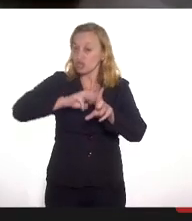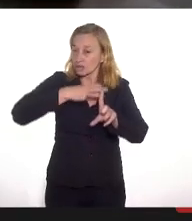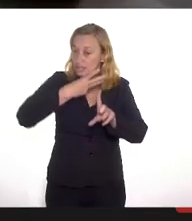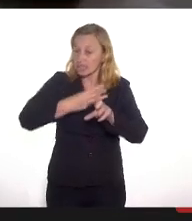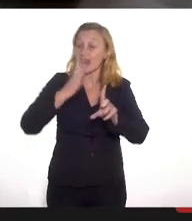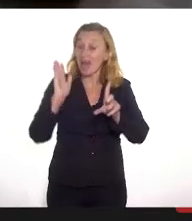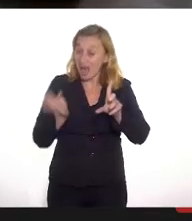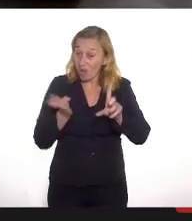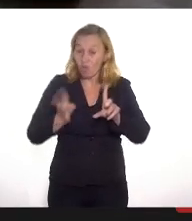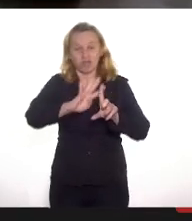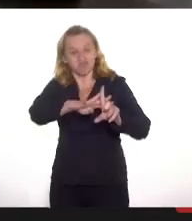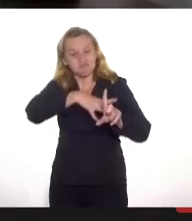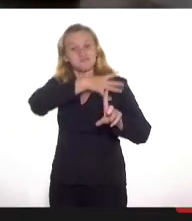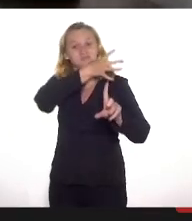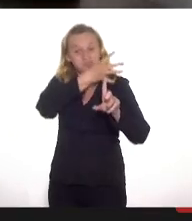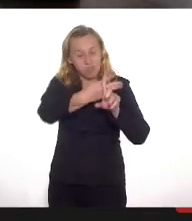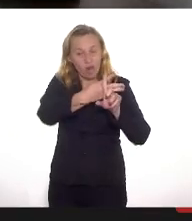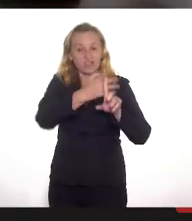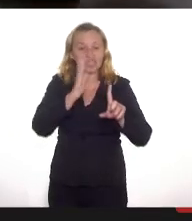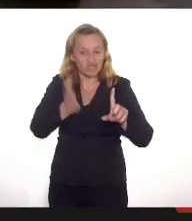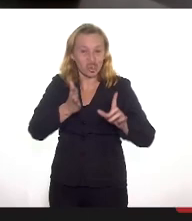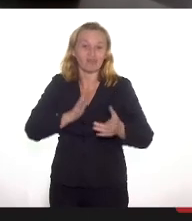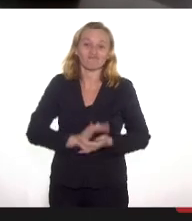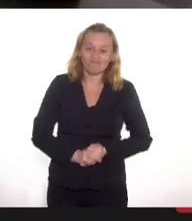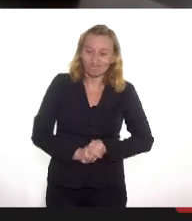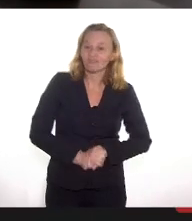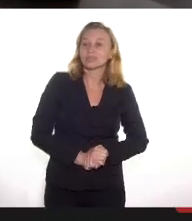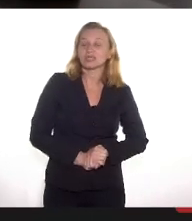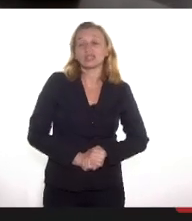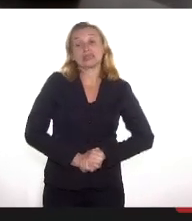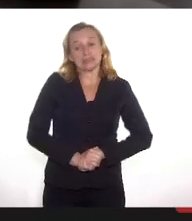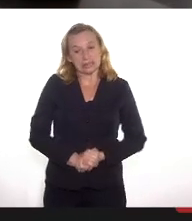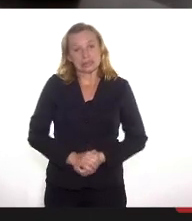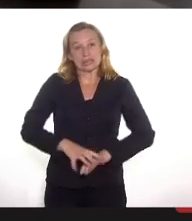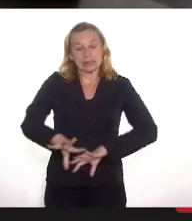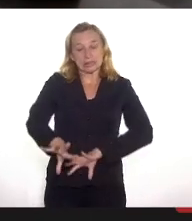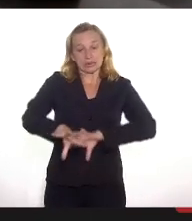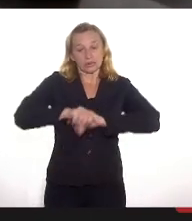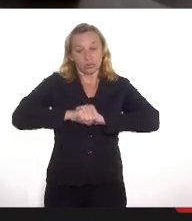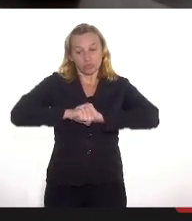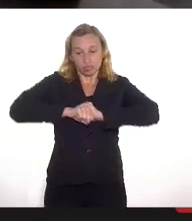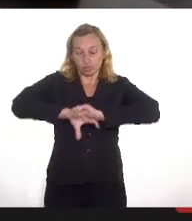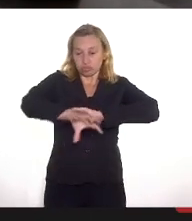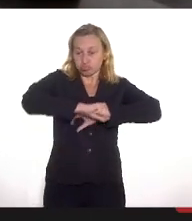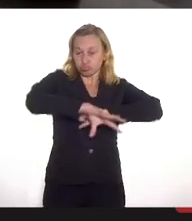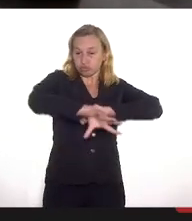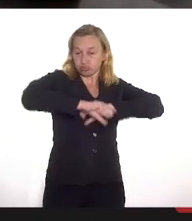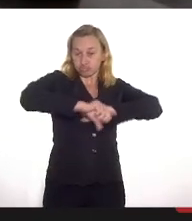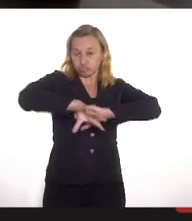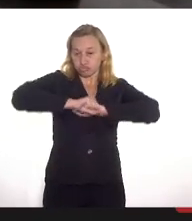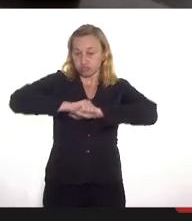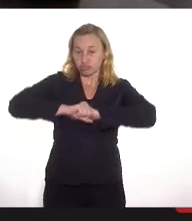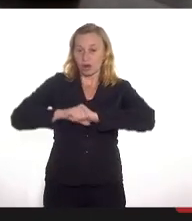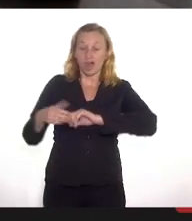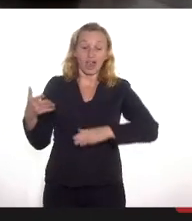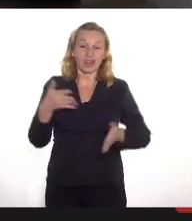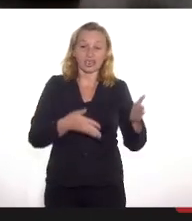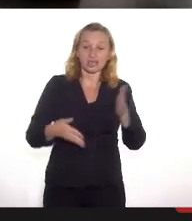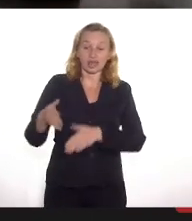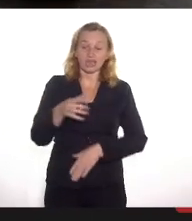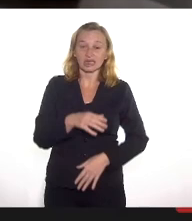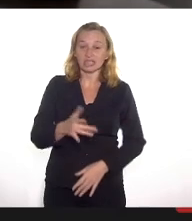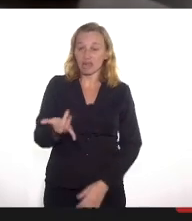onda se a mesma transmissão Comunitária na entrada do da variante